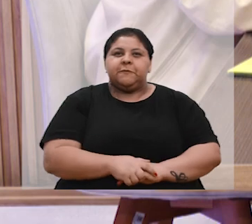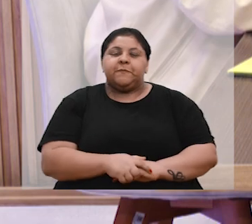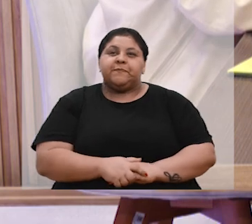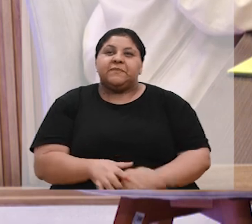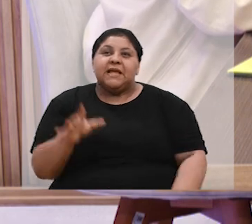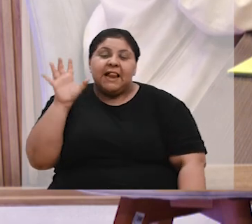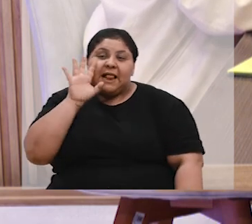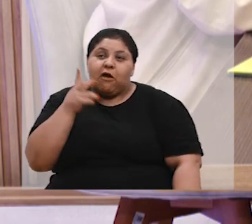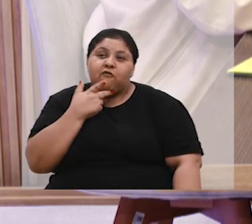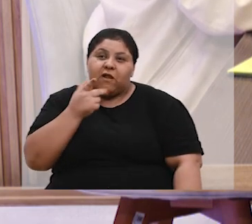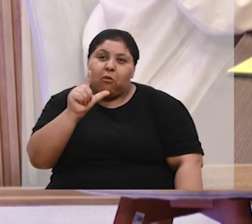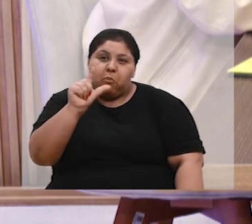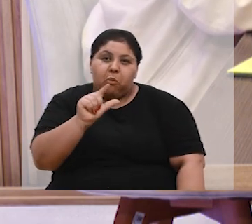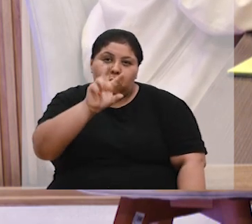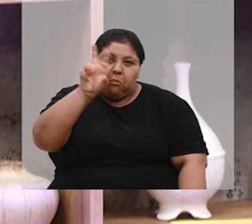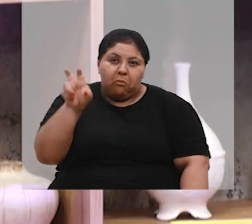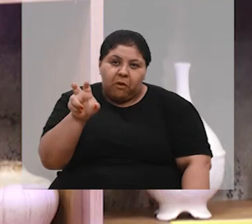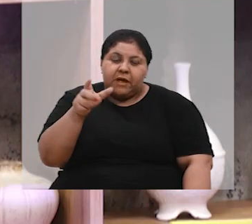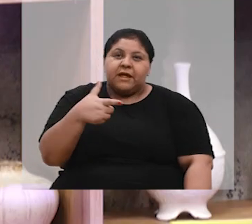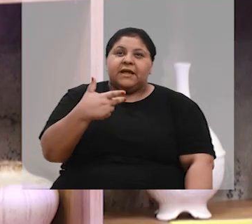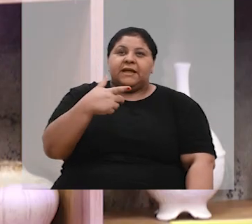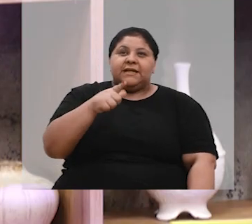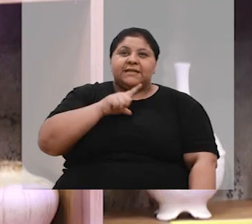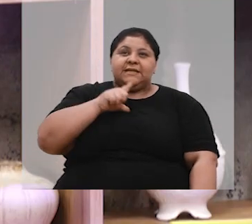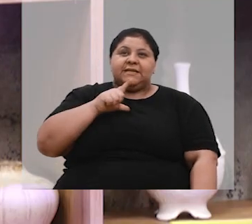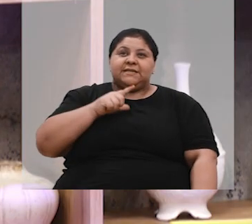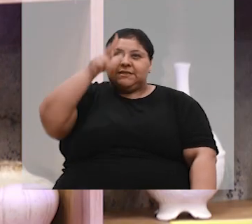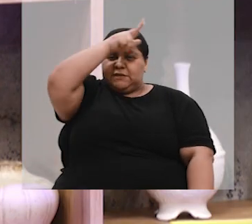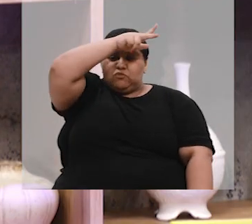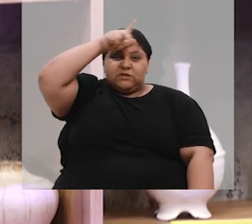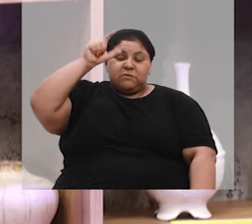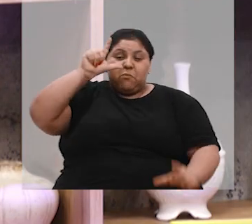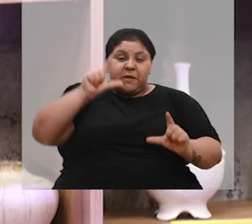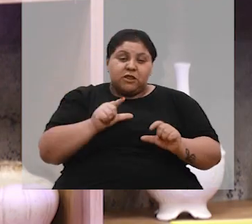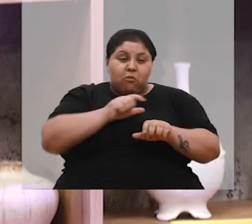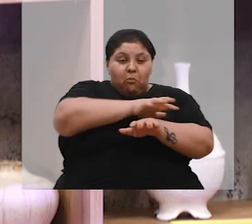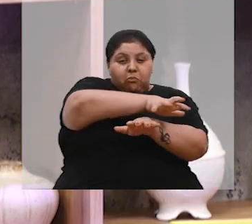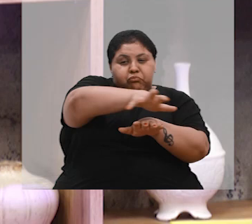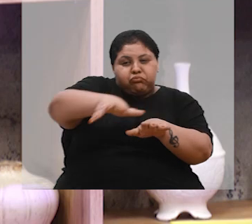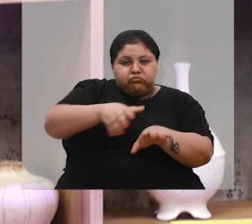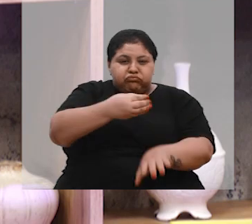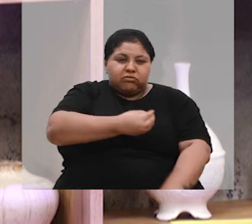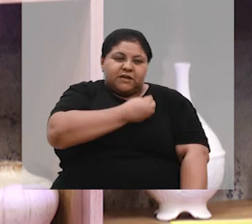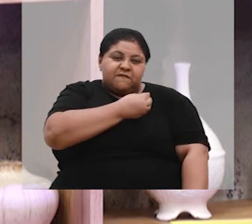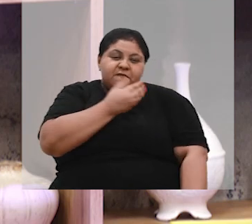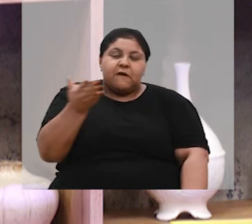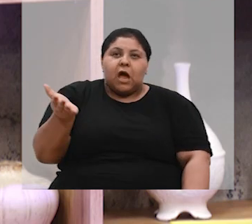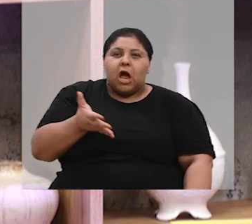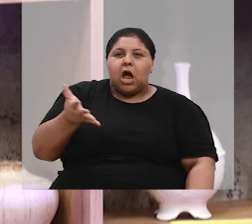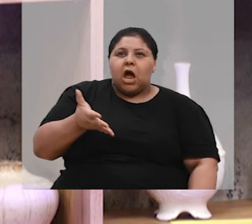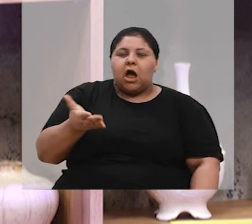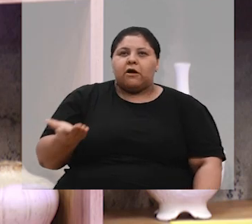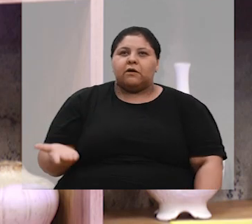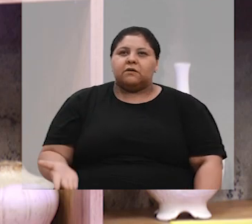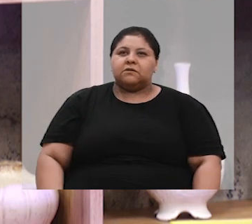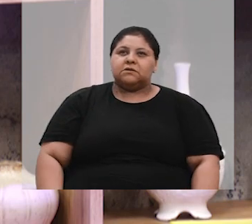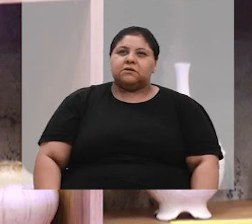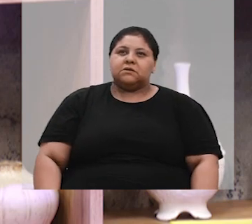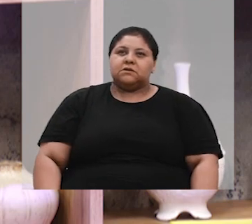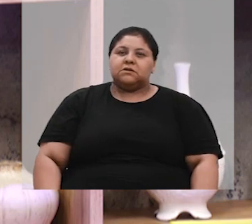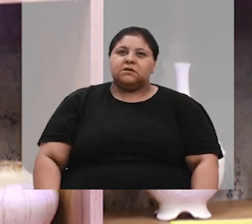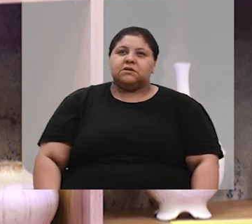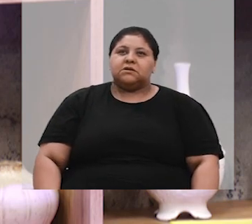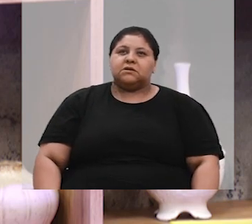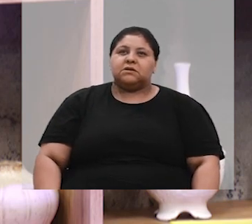sobre isso, Eduardo, porque a gente tem municípios menores aqui da nossa região que ainda vivem nos dias atuais essa